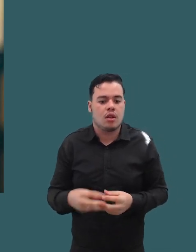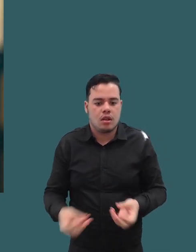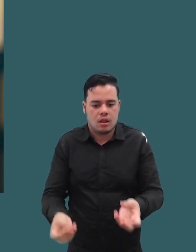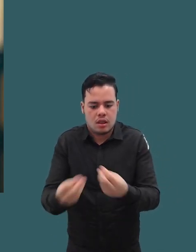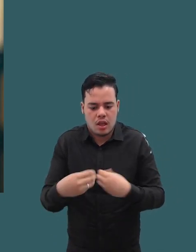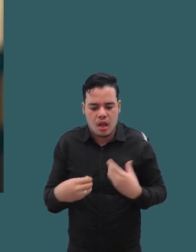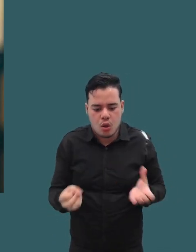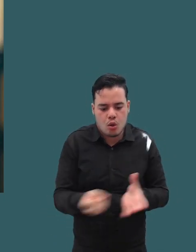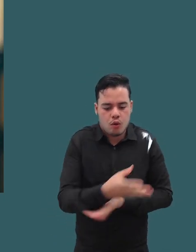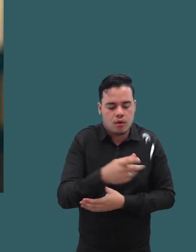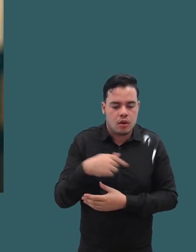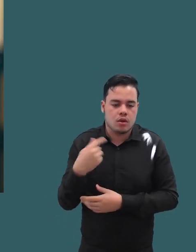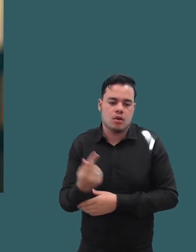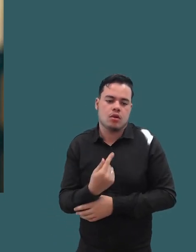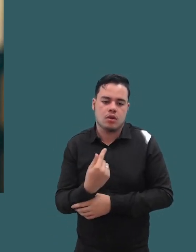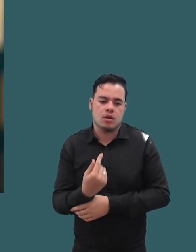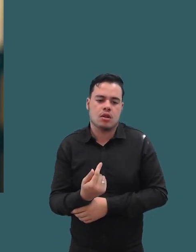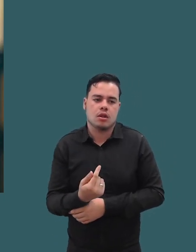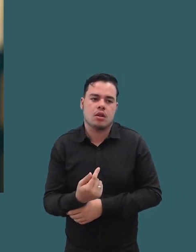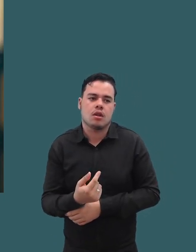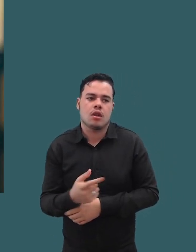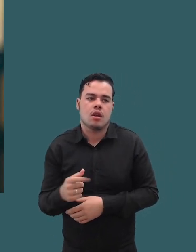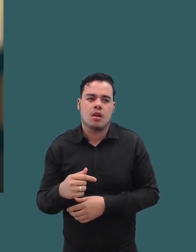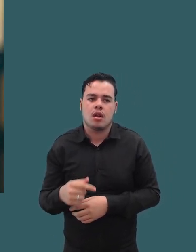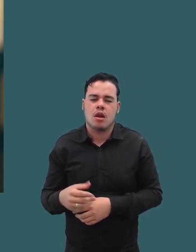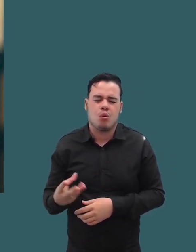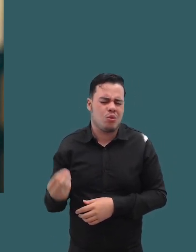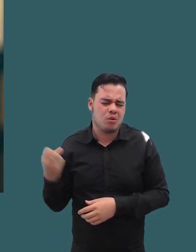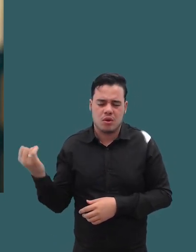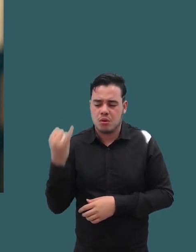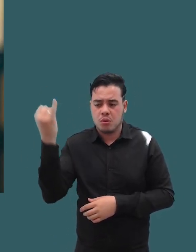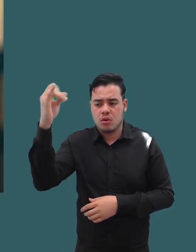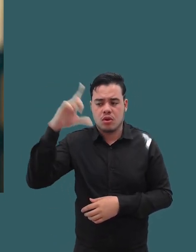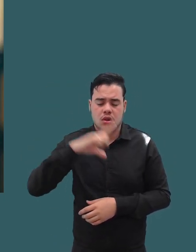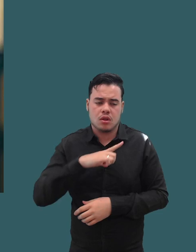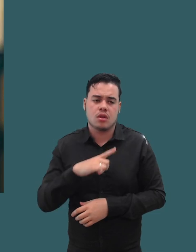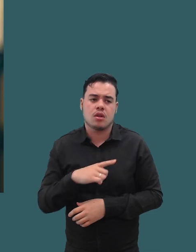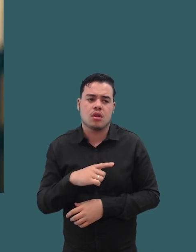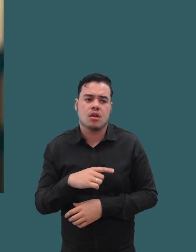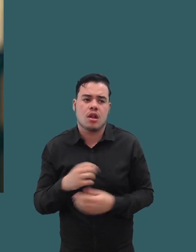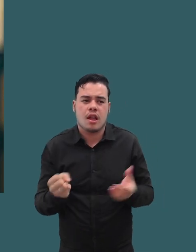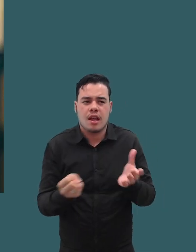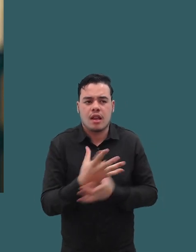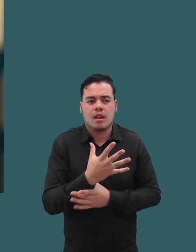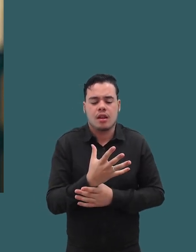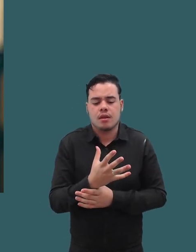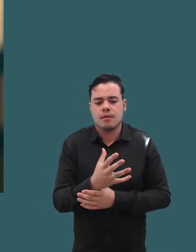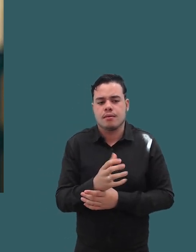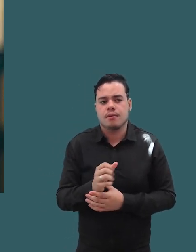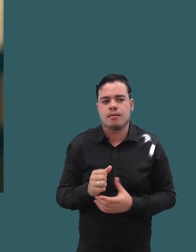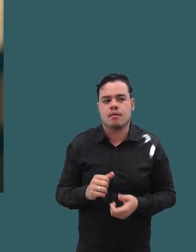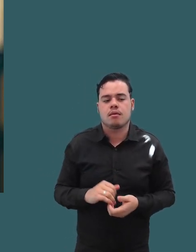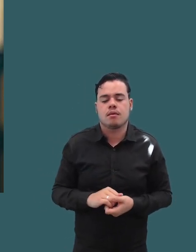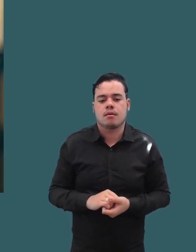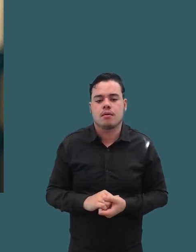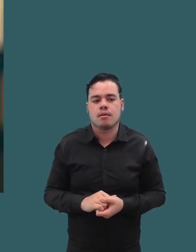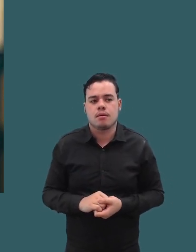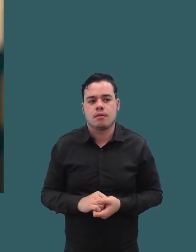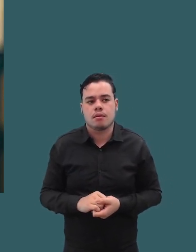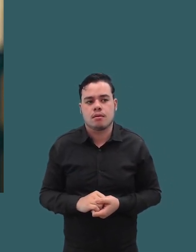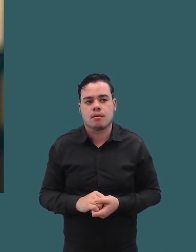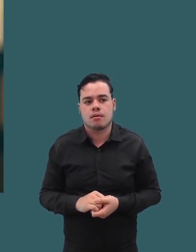essa novidade nossa aqui, para dizer que é fundamental a gente criar, assim como